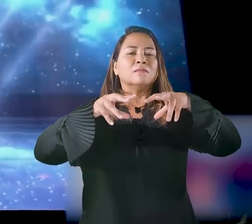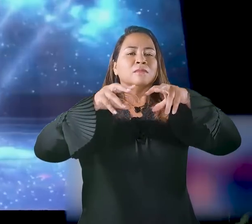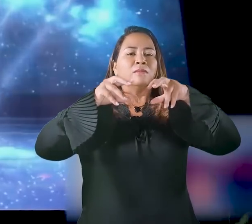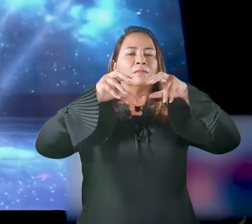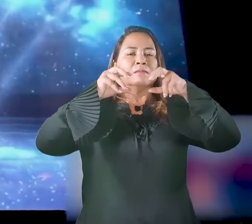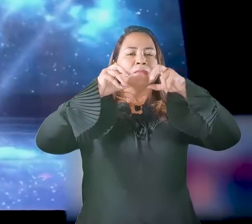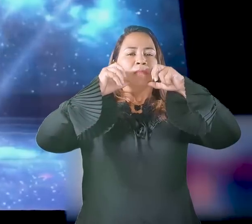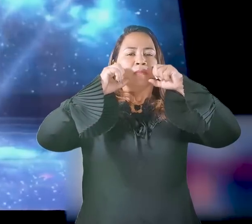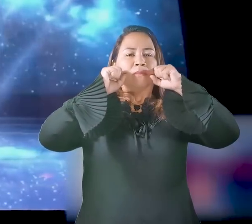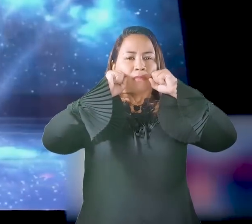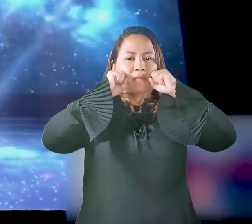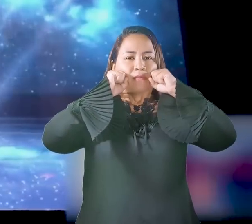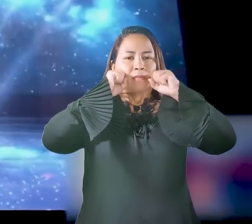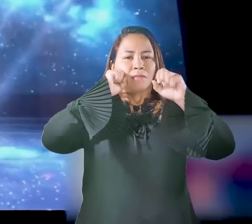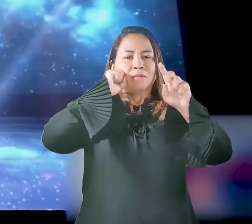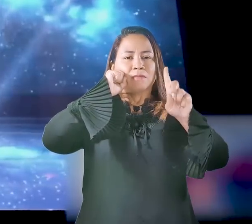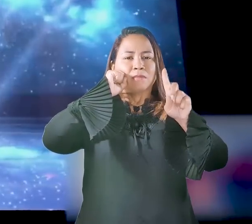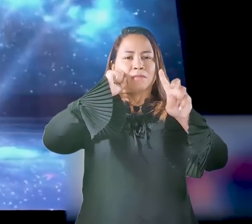Segura.